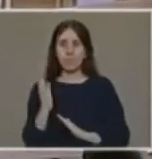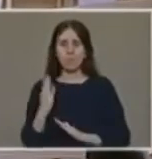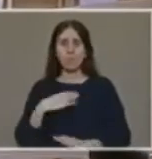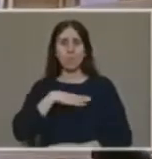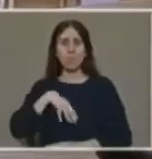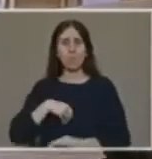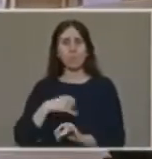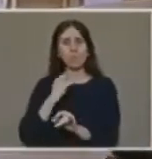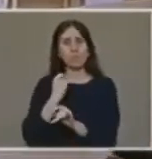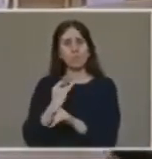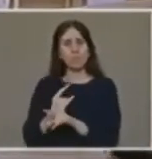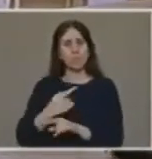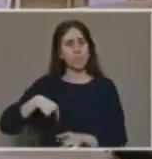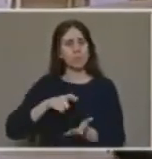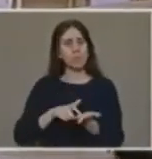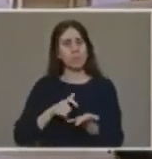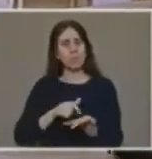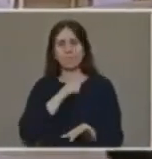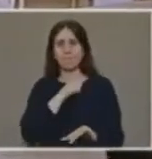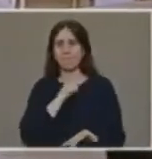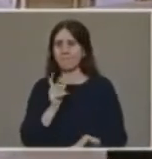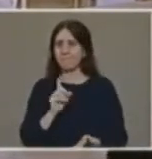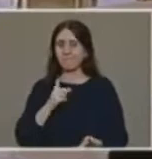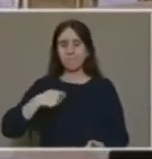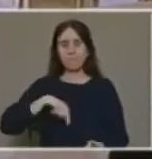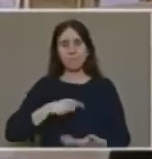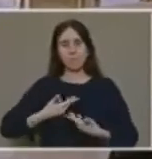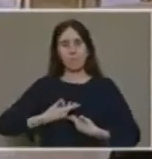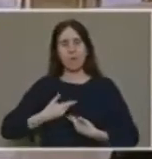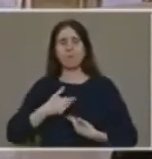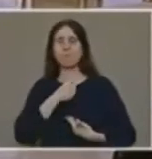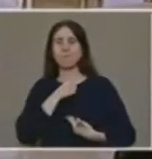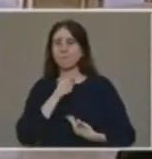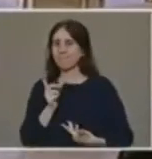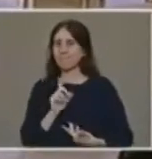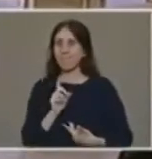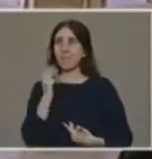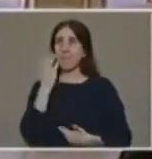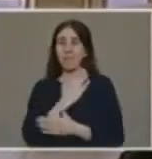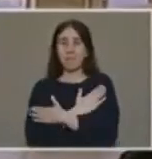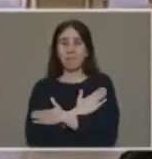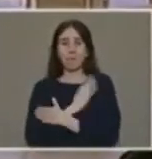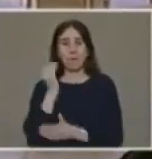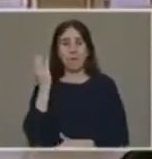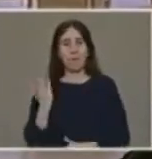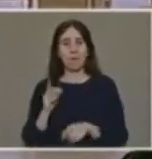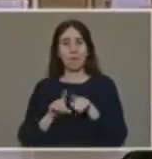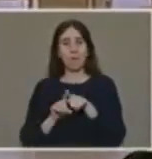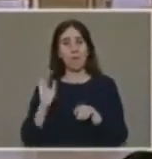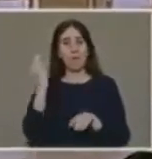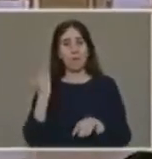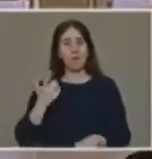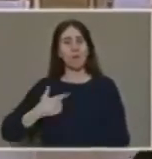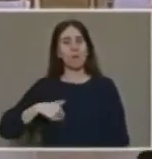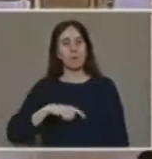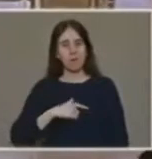mundo aliado às nossas necessidades, à nossa existência. Ele é nosso amigo, ele é o nosso irmão, nós